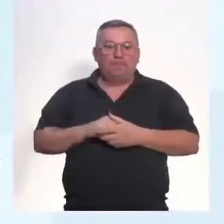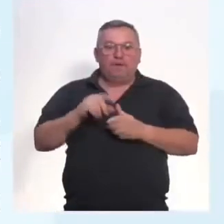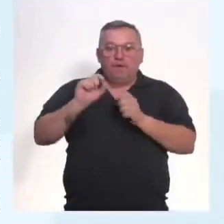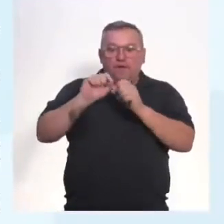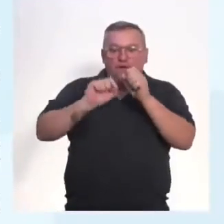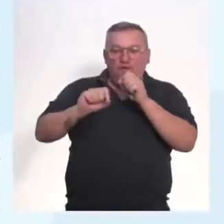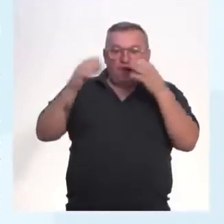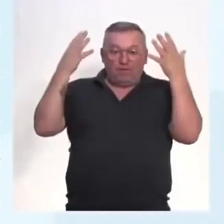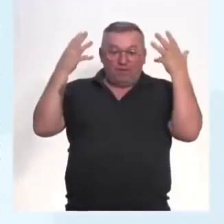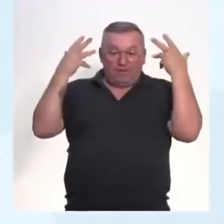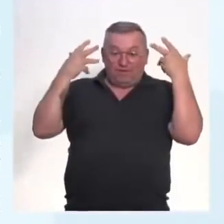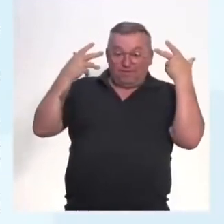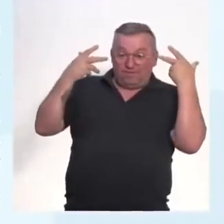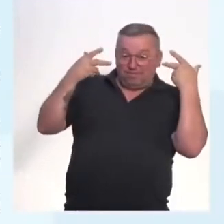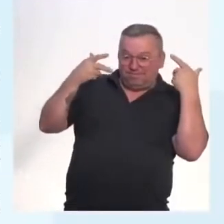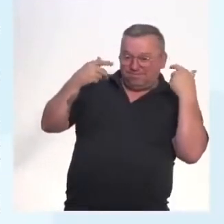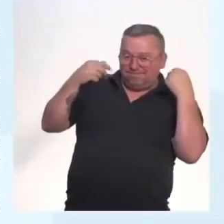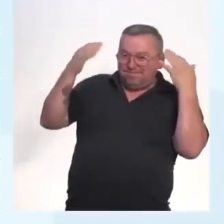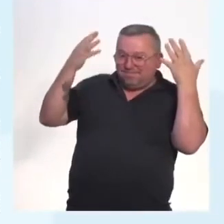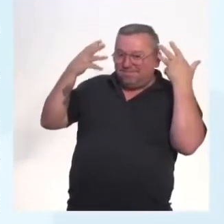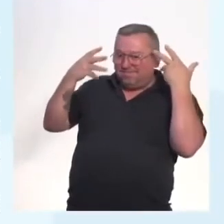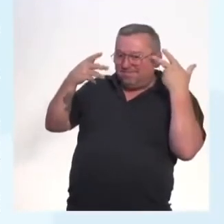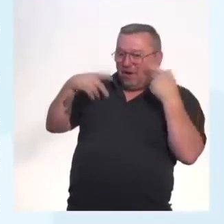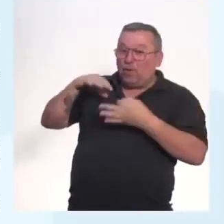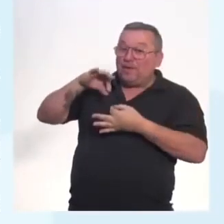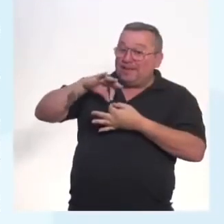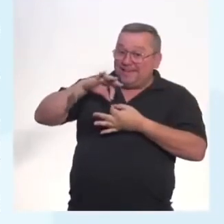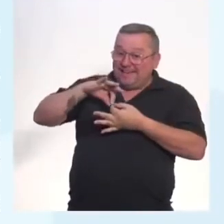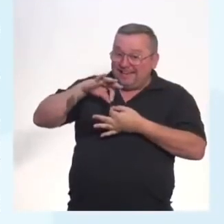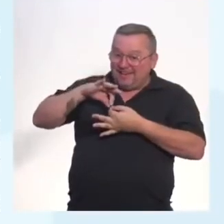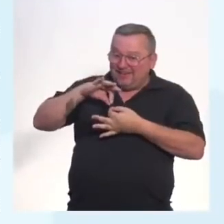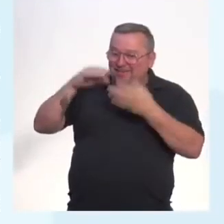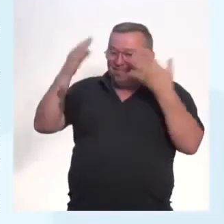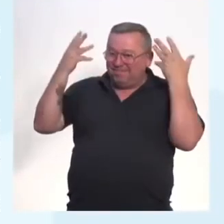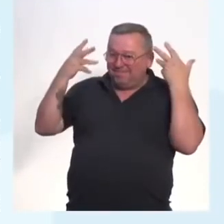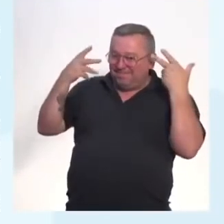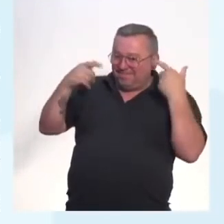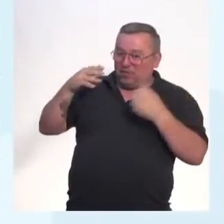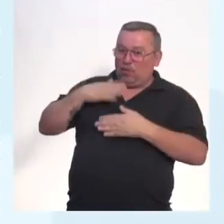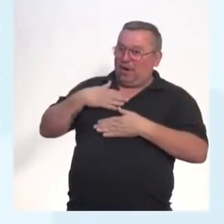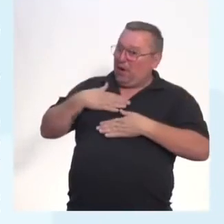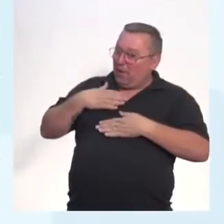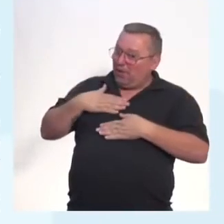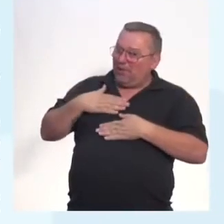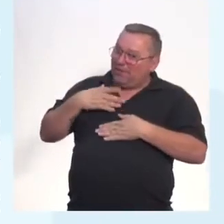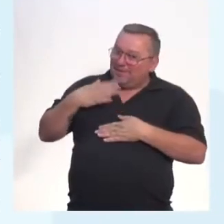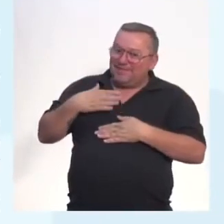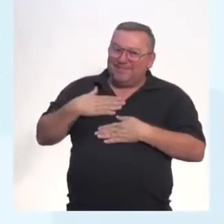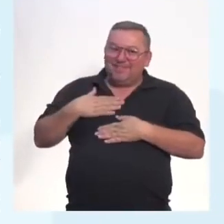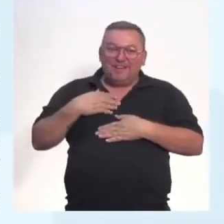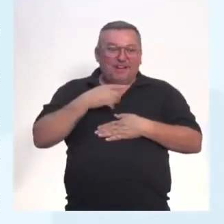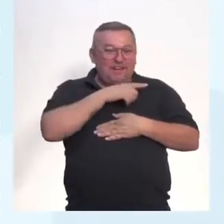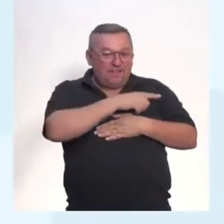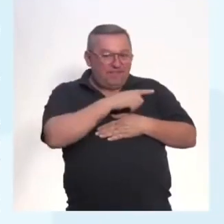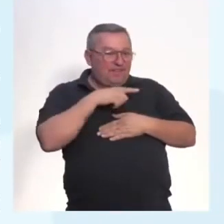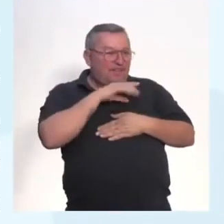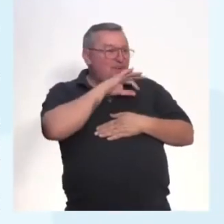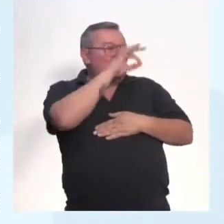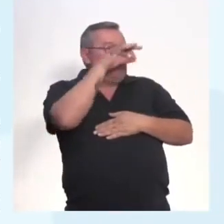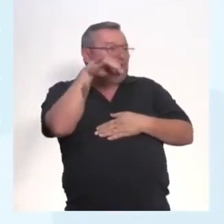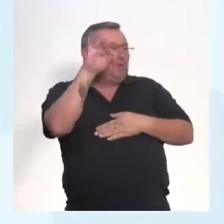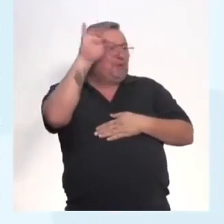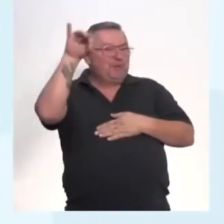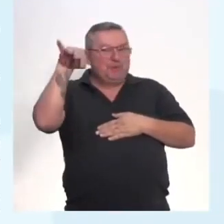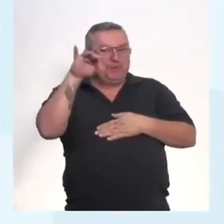faço leão, porque afinal de contas, eu sou leonina, embora você insista em querer ser, sou eu, né? E você vai fazer o mosquito. Tá